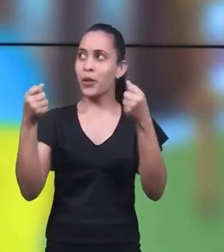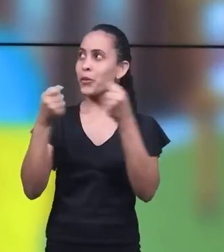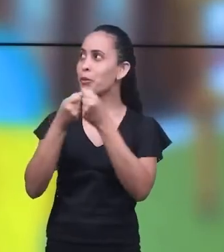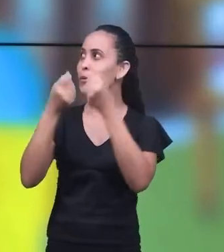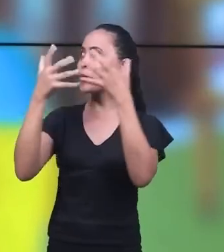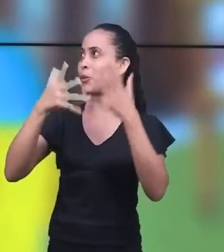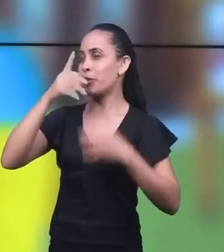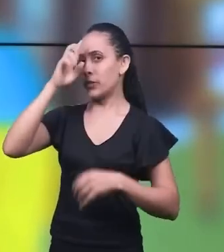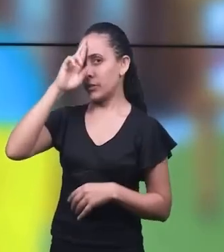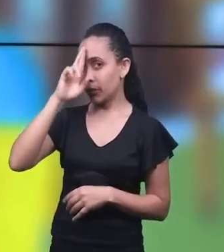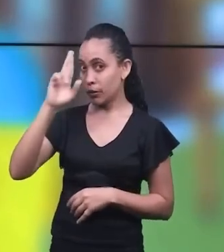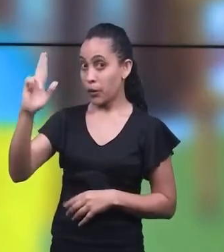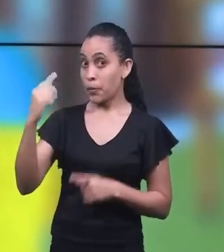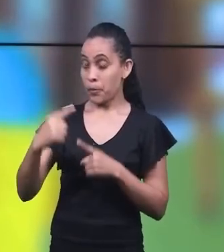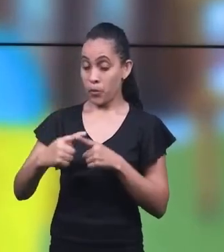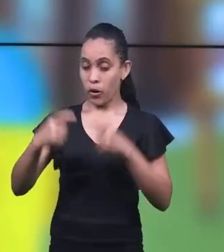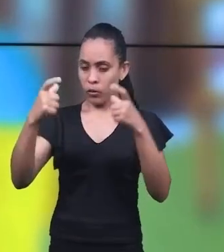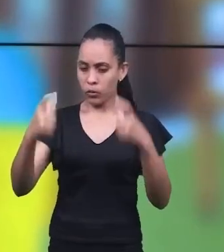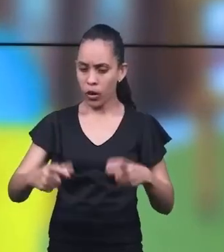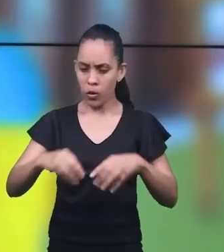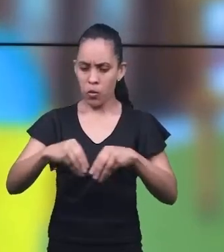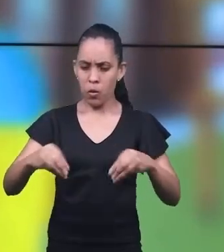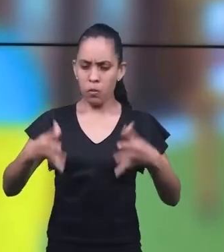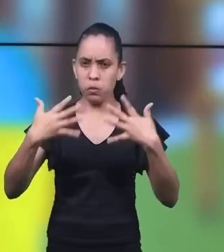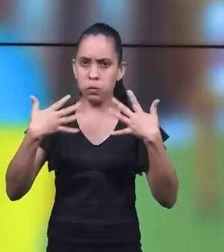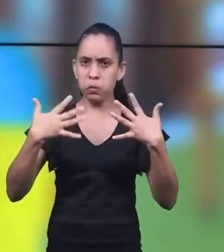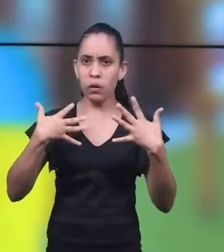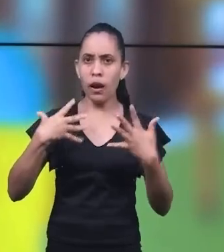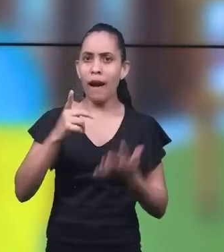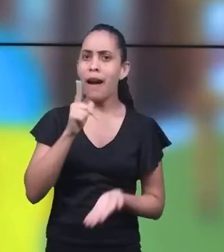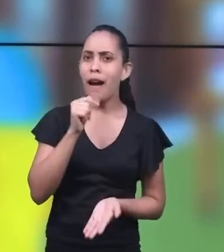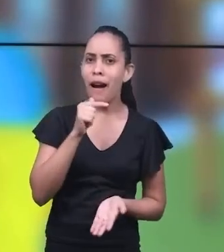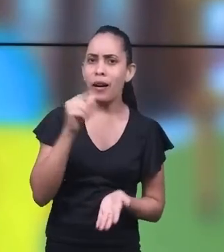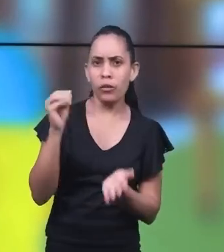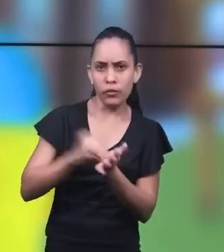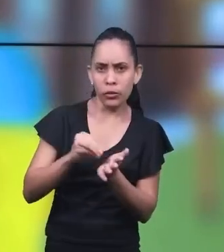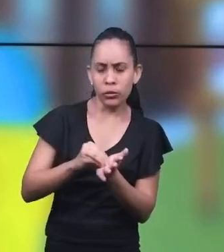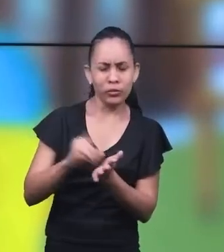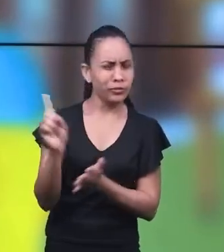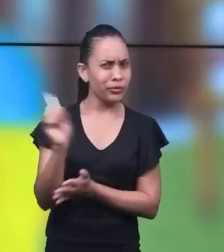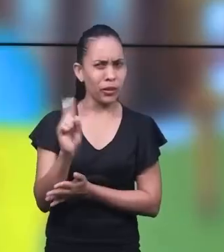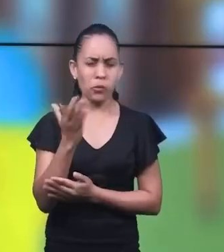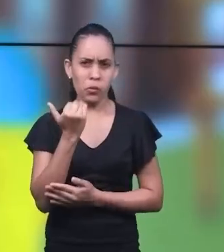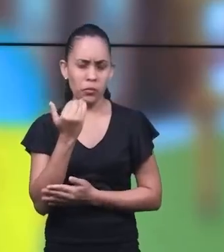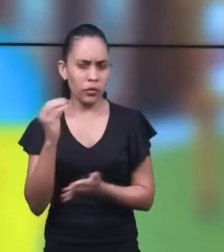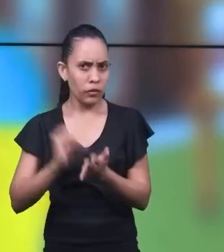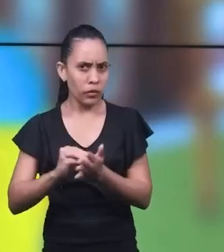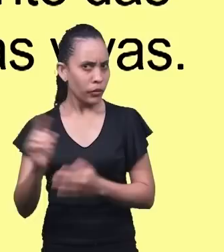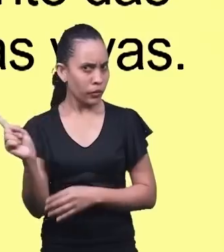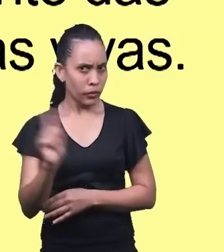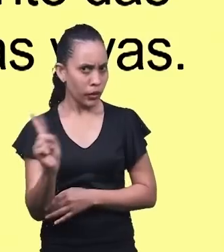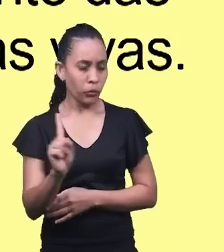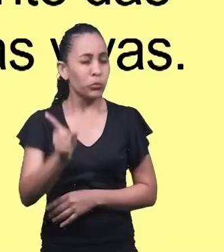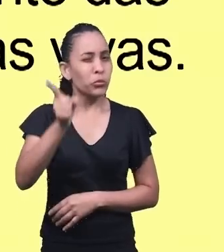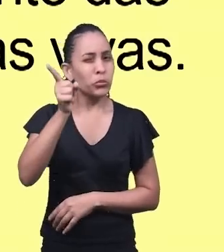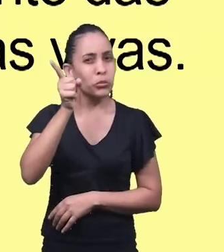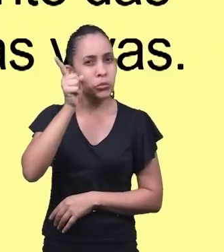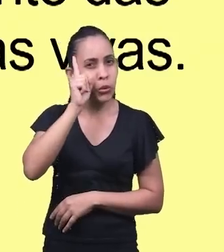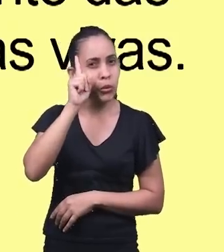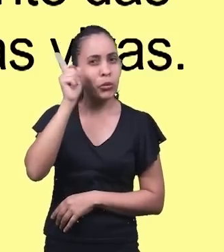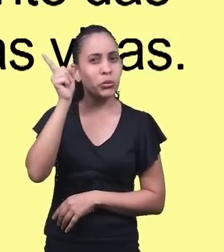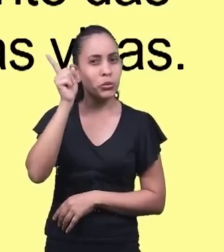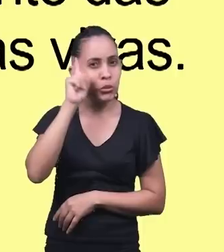Neemias glorificou ao Senhor porque no deserto não faltou água e nem comida para o povo de Deus. Todos